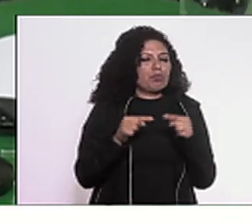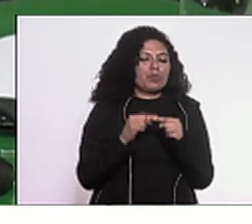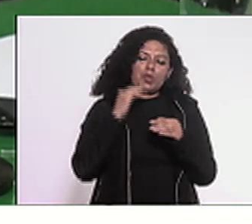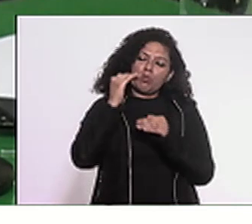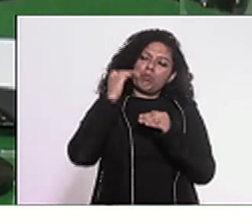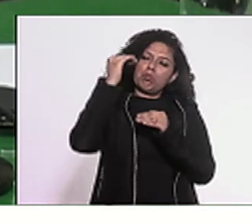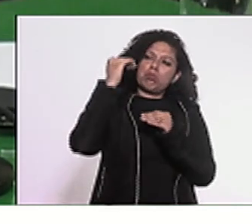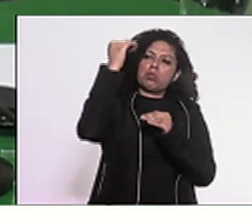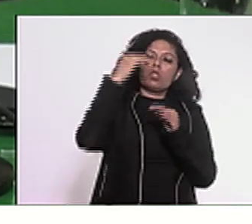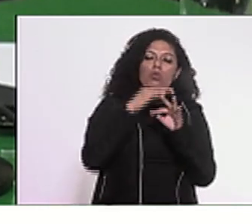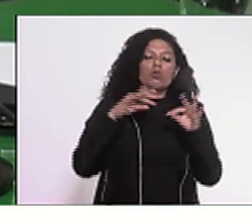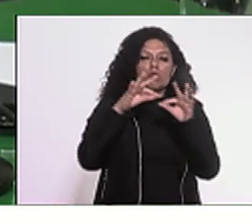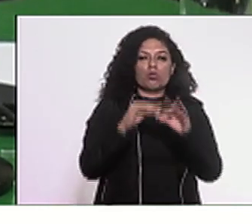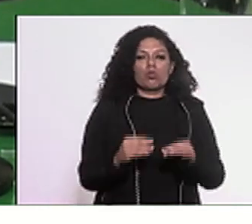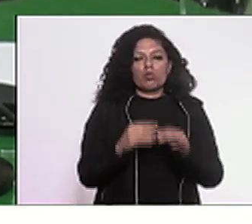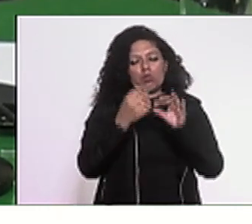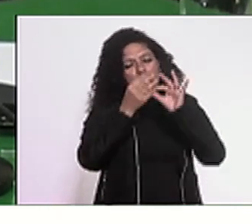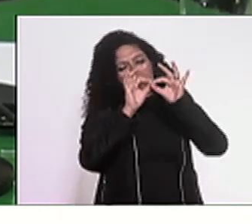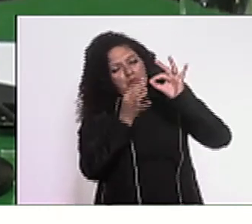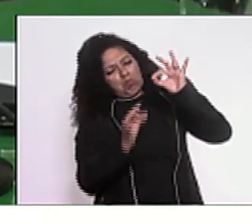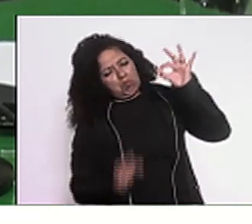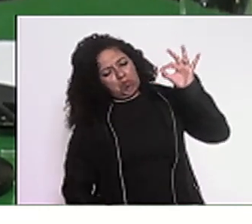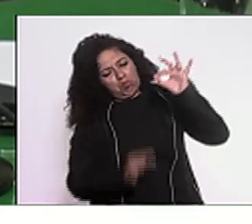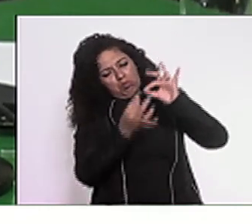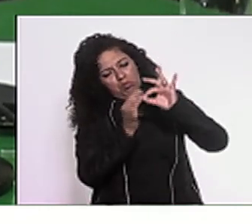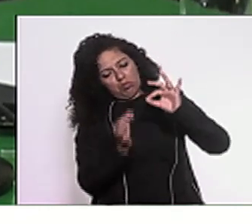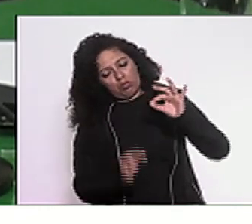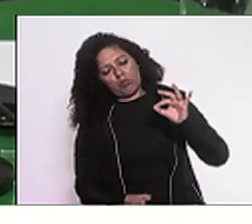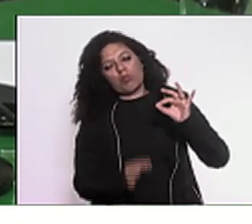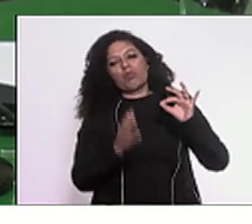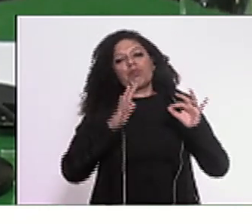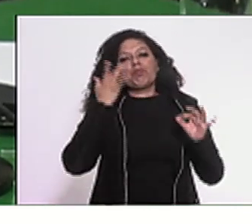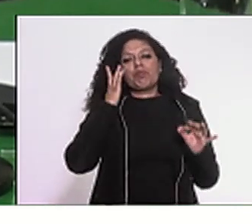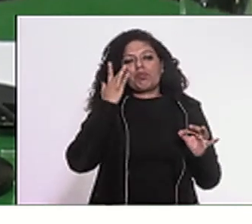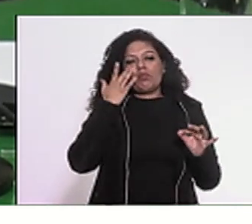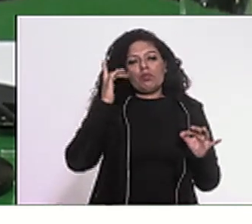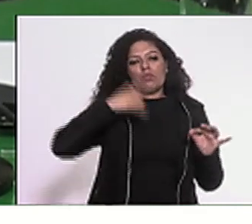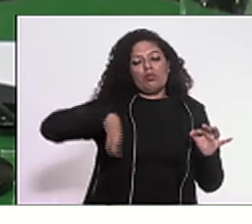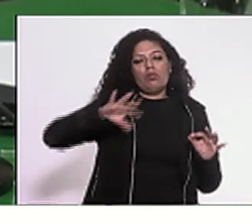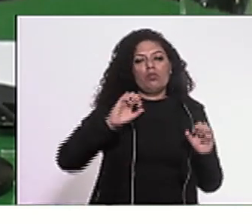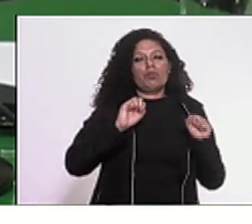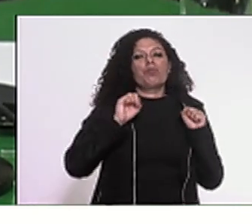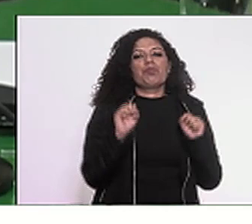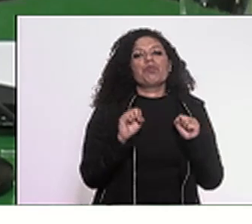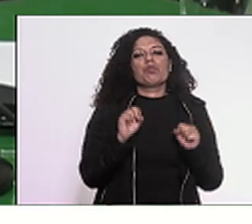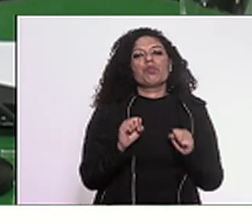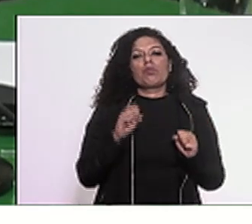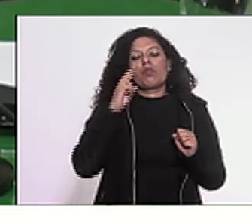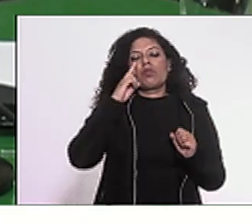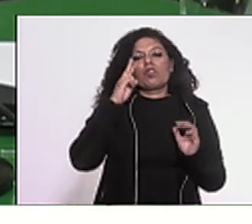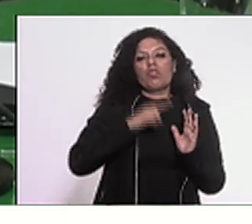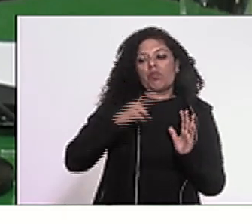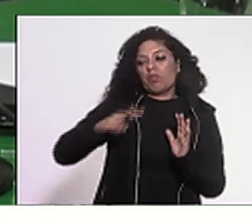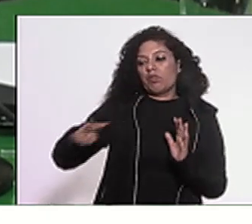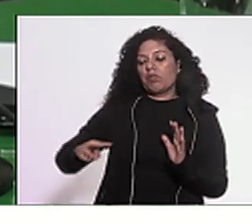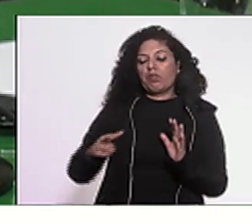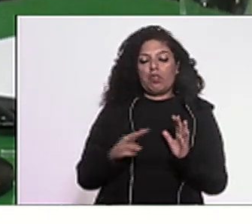para as seguintes circunstâncias. Aí vem traçando, acho que a gente pode tornar esses exemplos